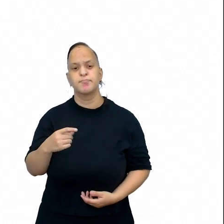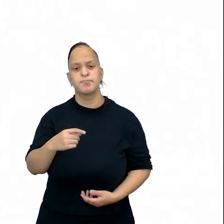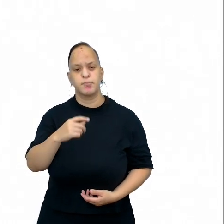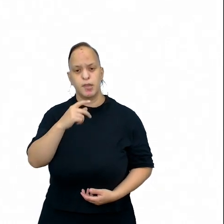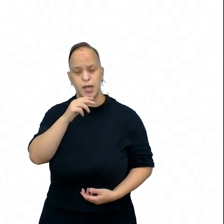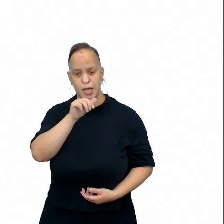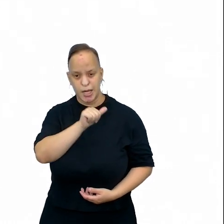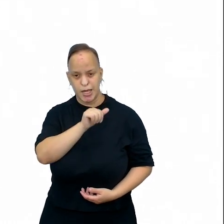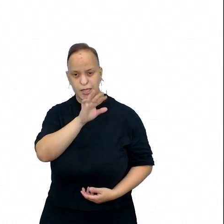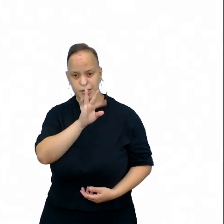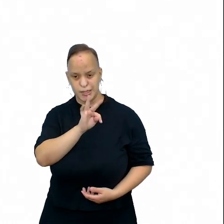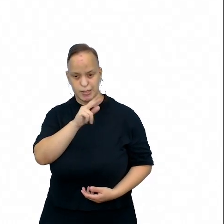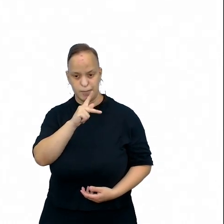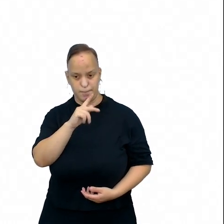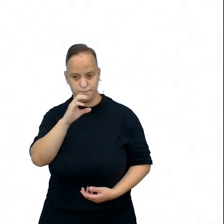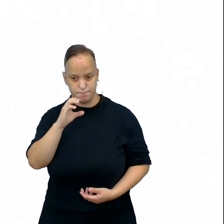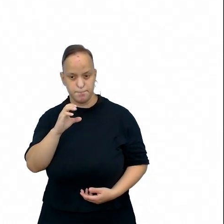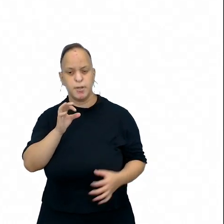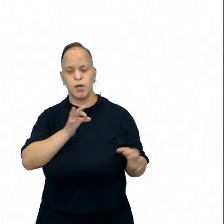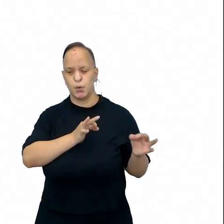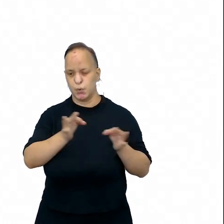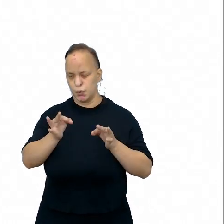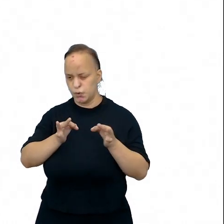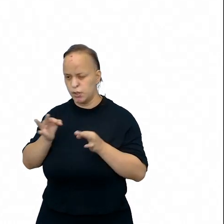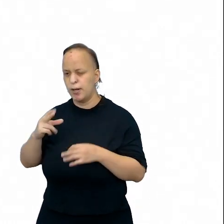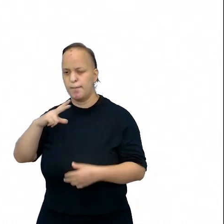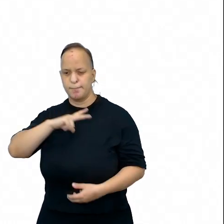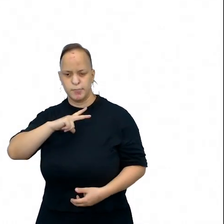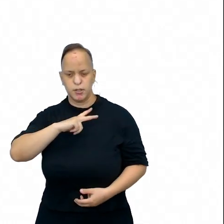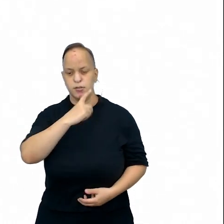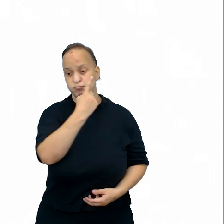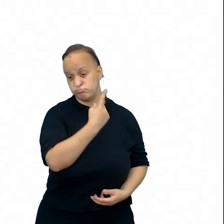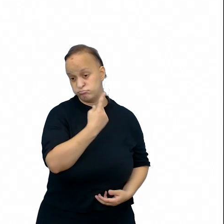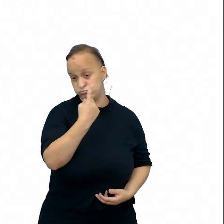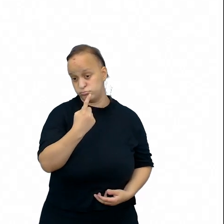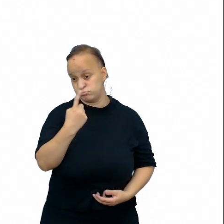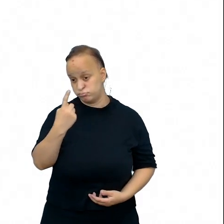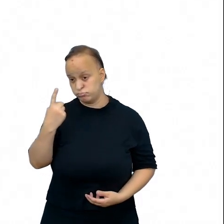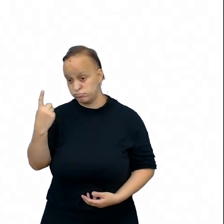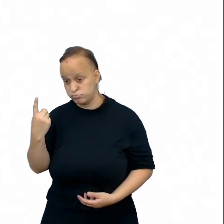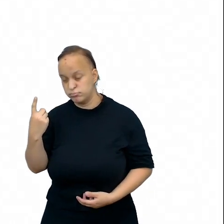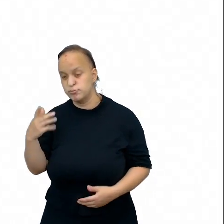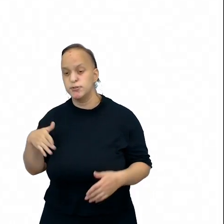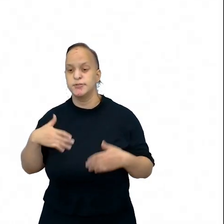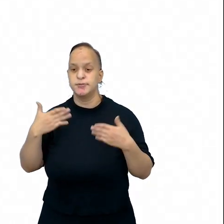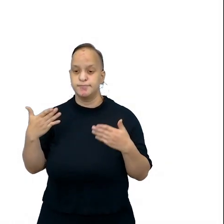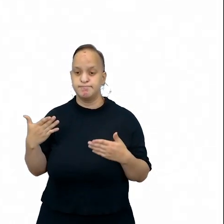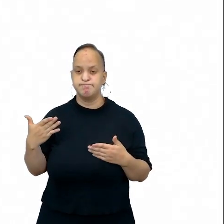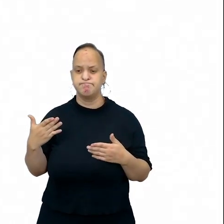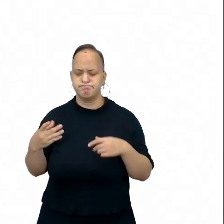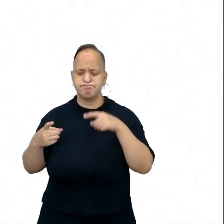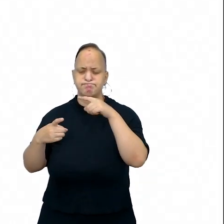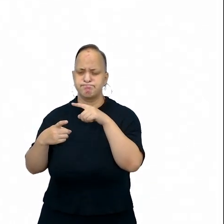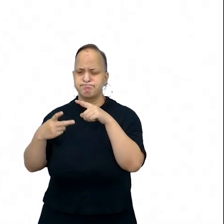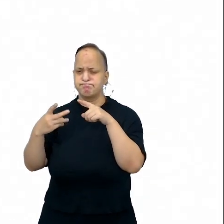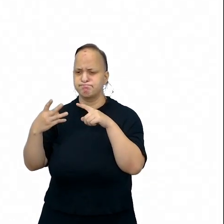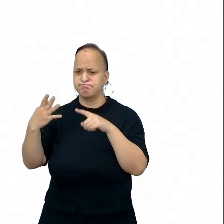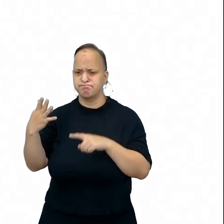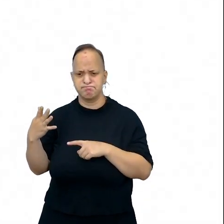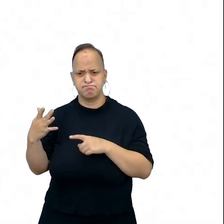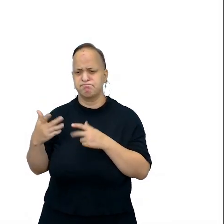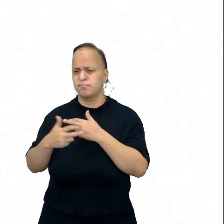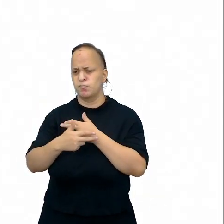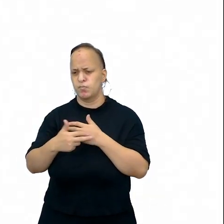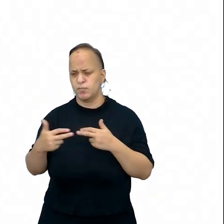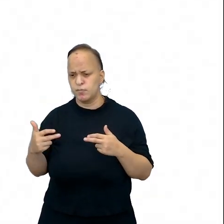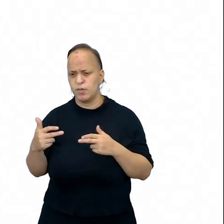próprio planejamento na ATPC, pensando nesse imbricamento, né, de todos esses aspectos teóricos.